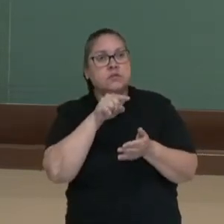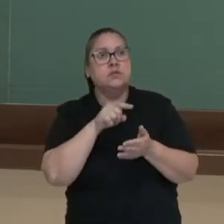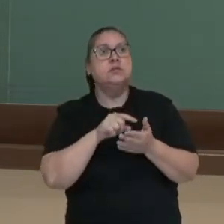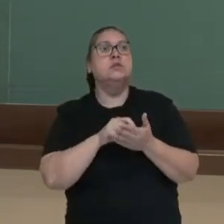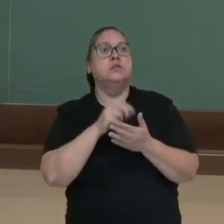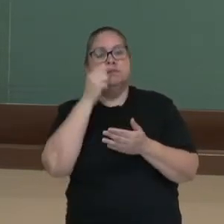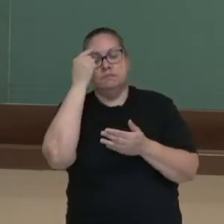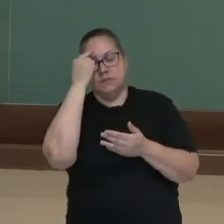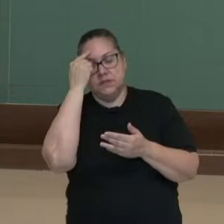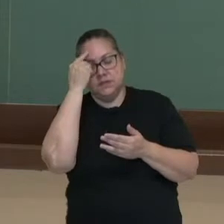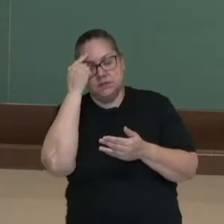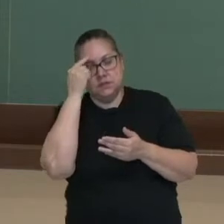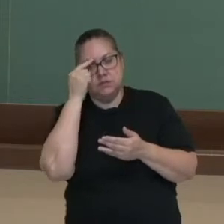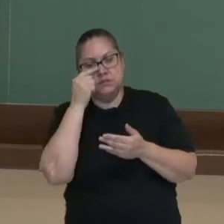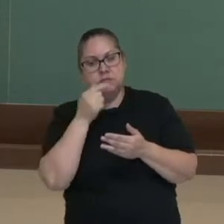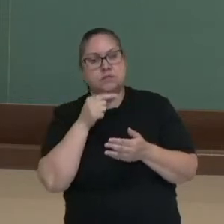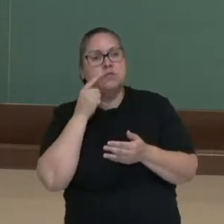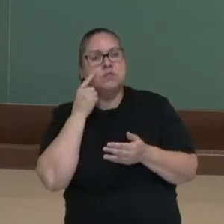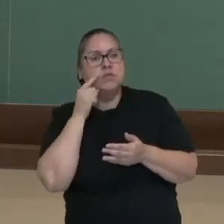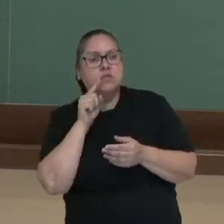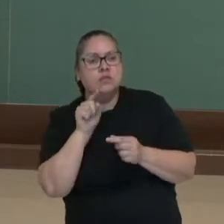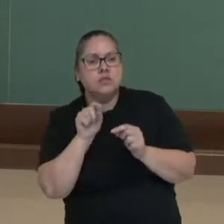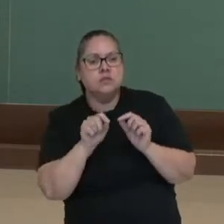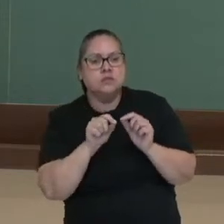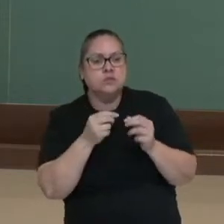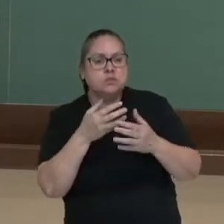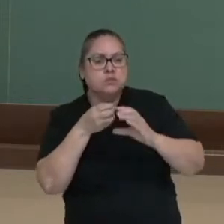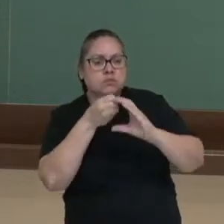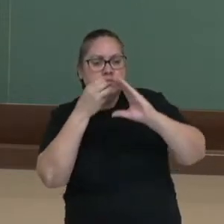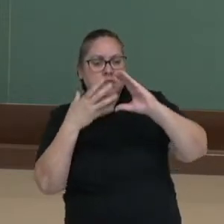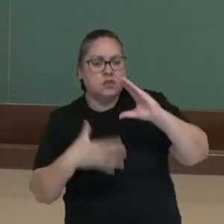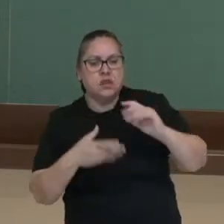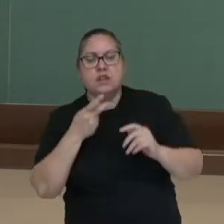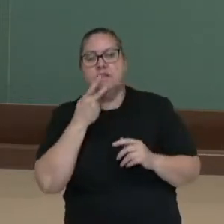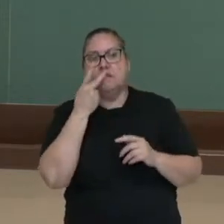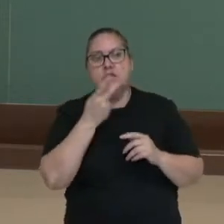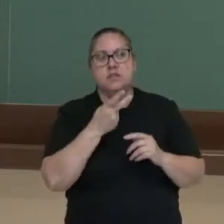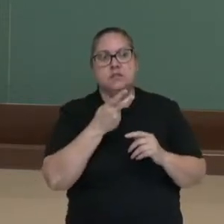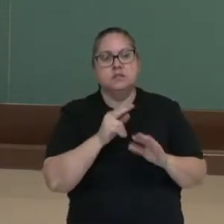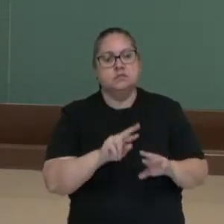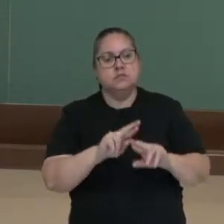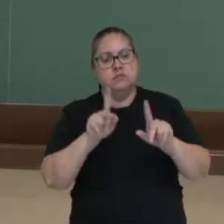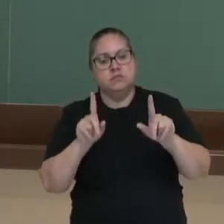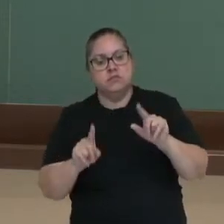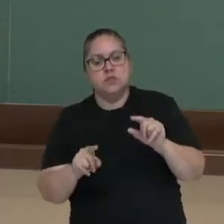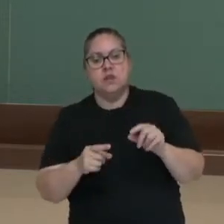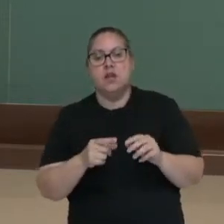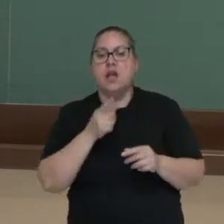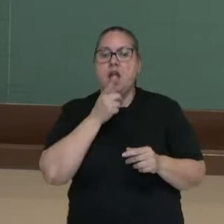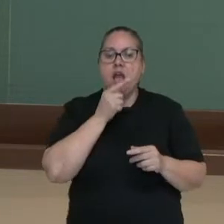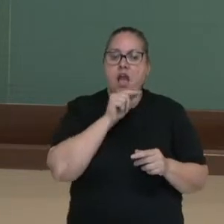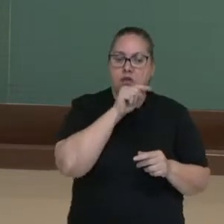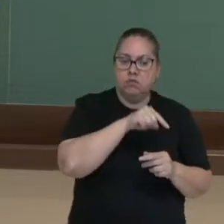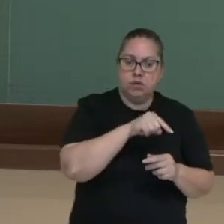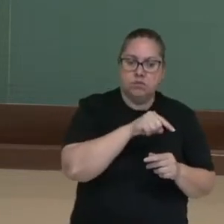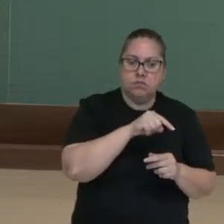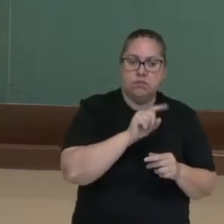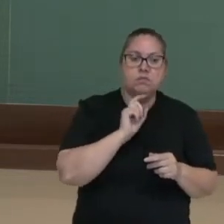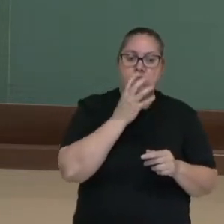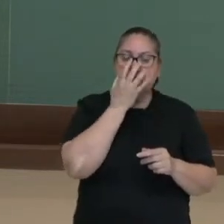refletirem agora. Identificamos características e falamos da diferença entre água poluída